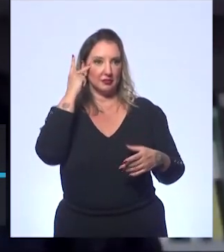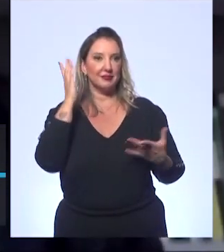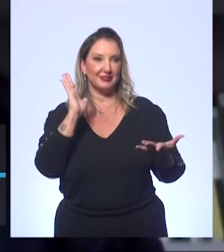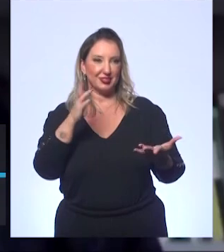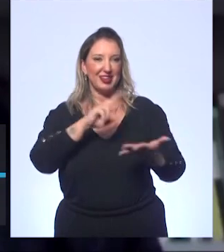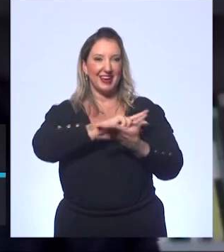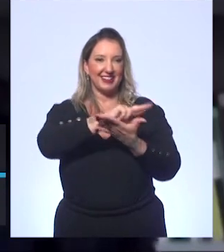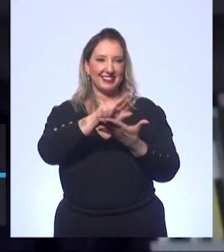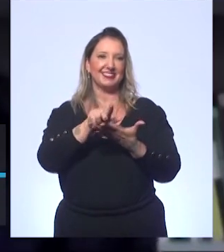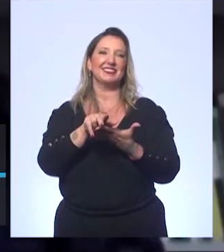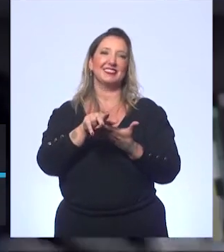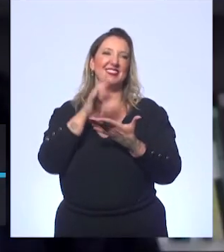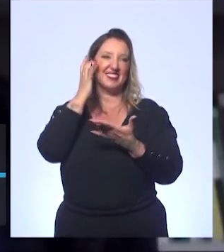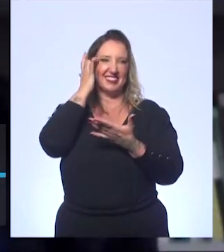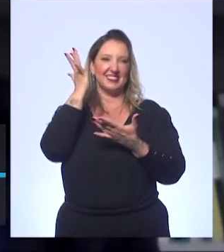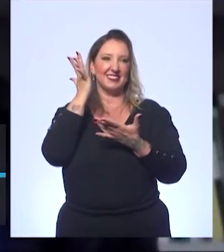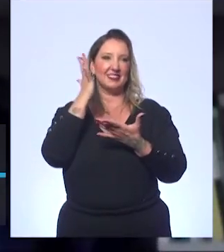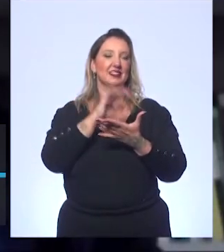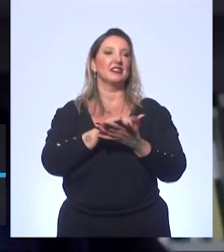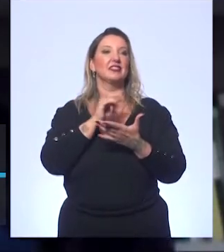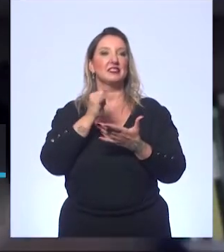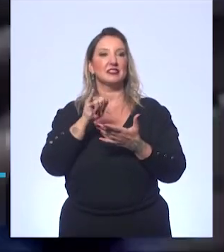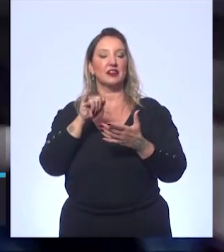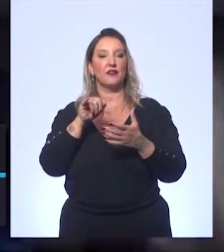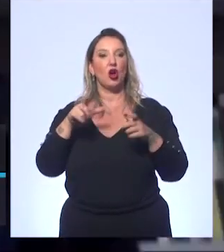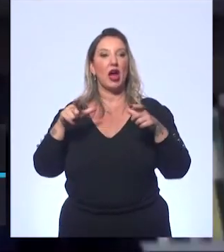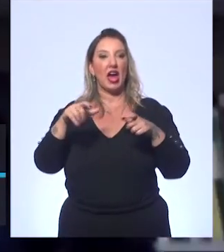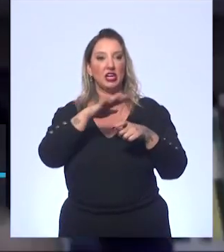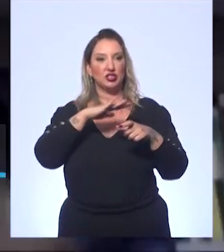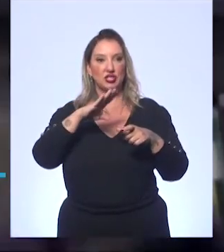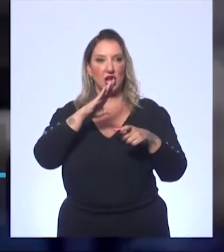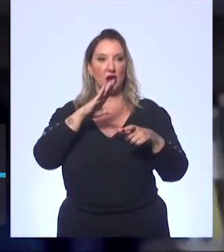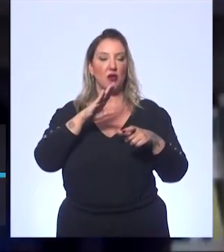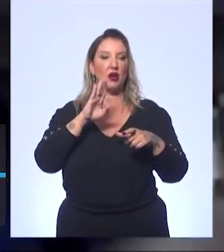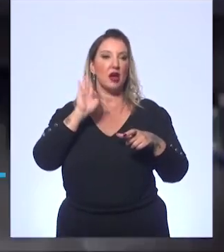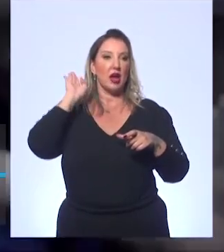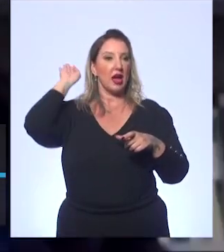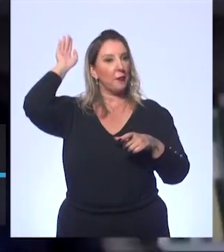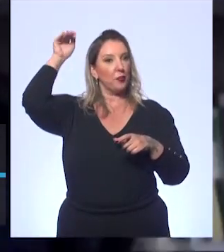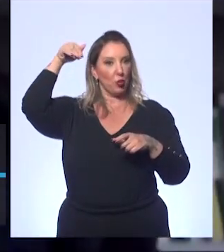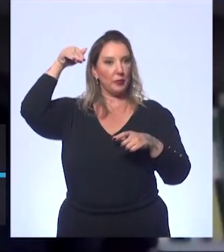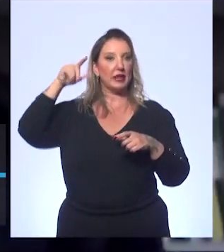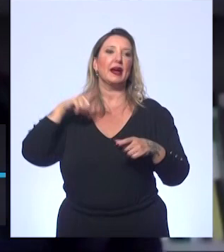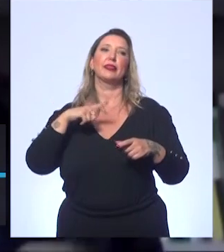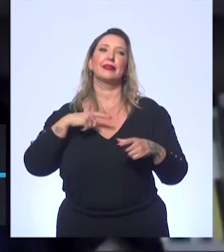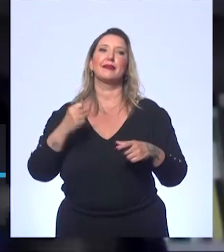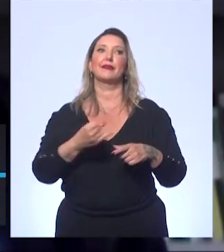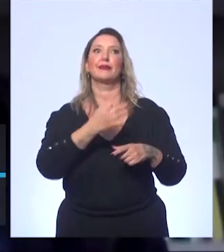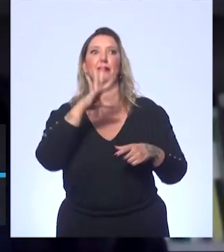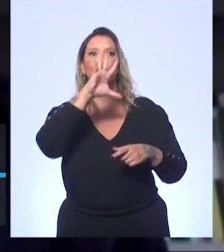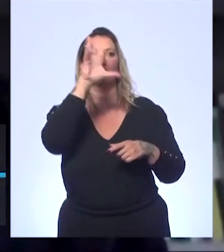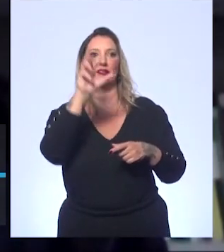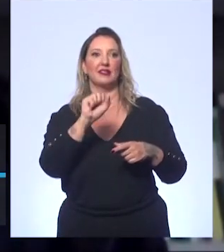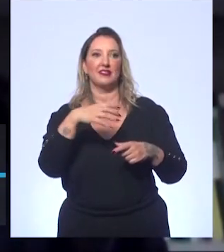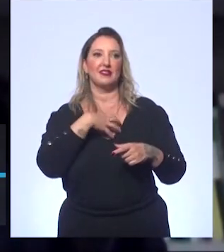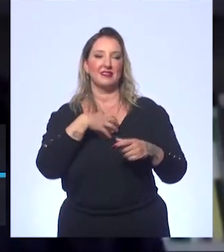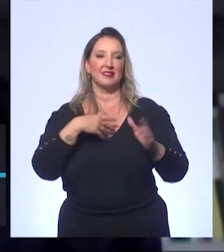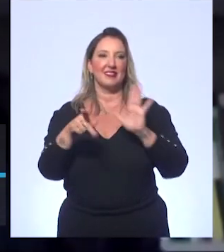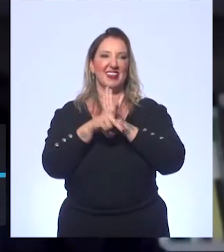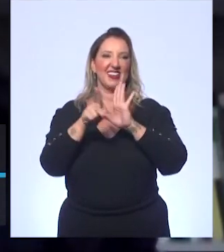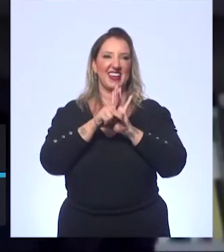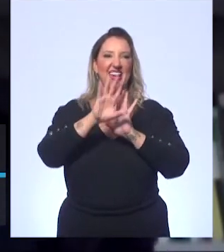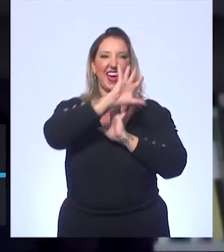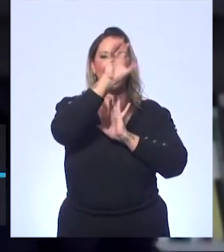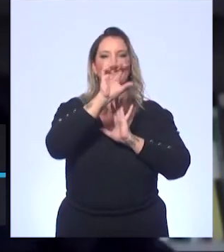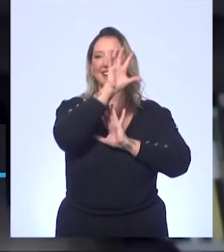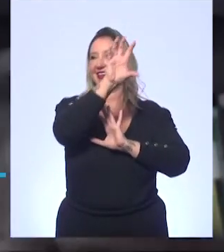disso de diversidade. Se vocês forem lá naquela região da República, tem muitas Áfricas ali. Eu não digo muitos africanos, eu digo as